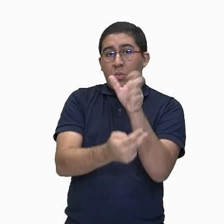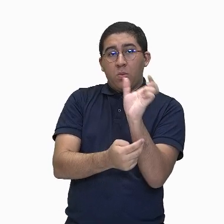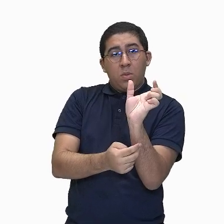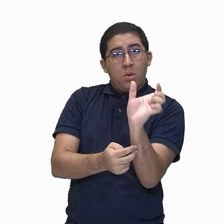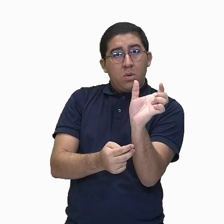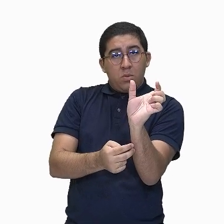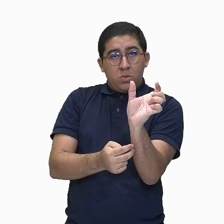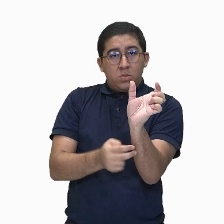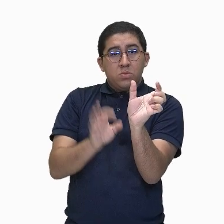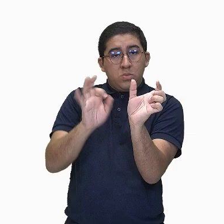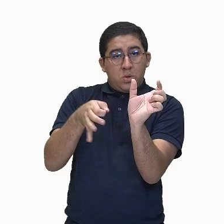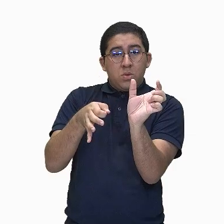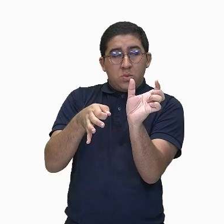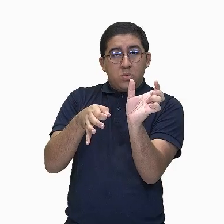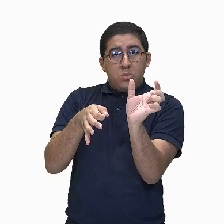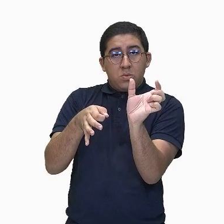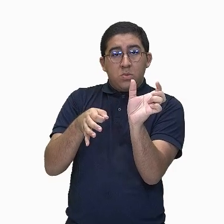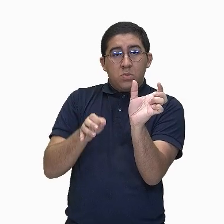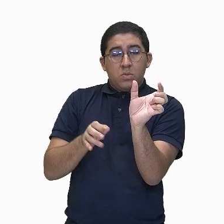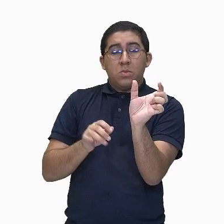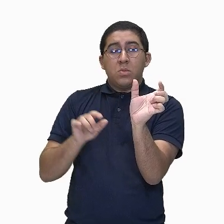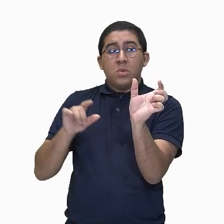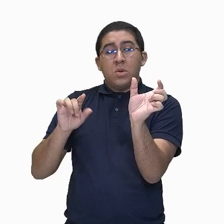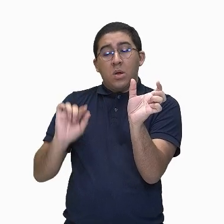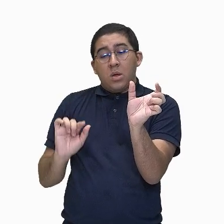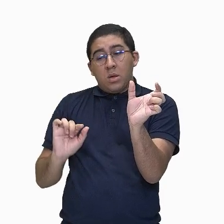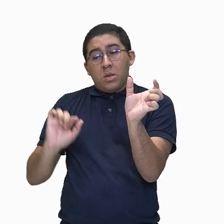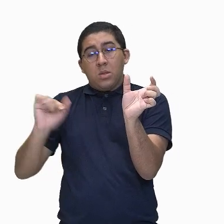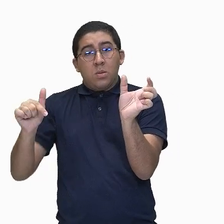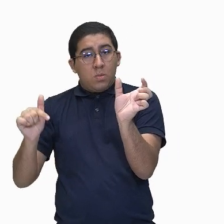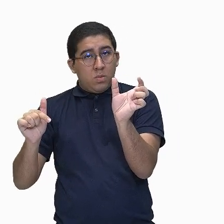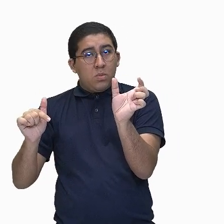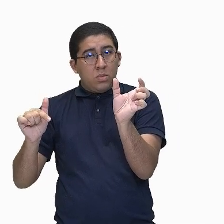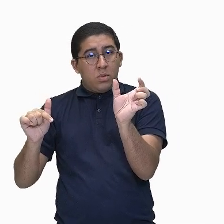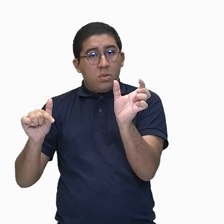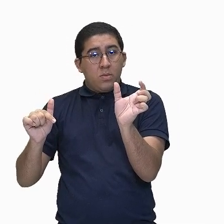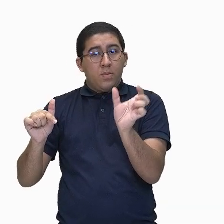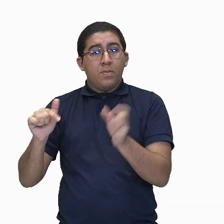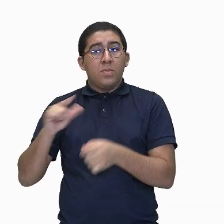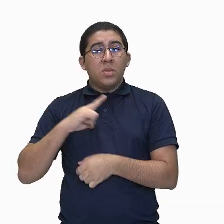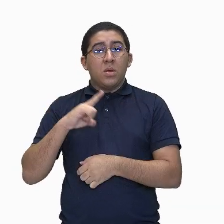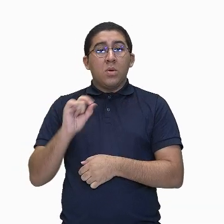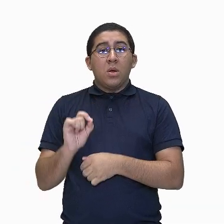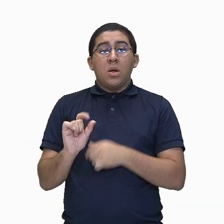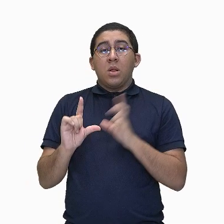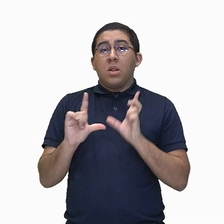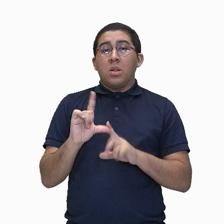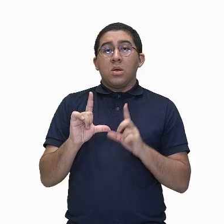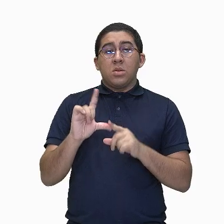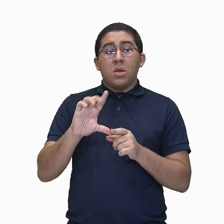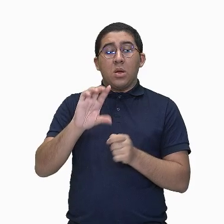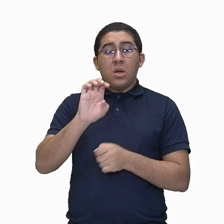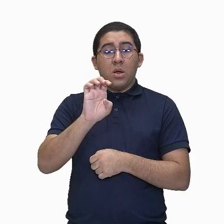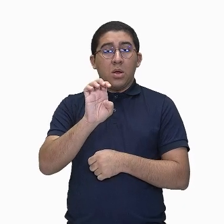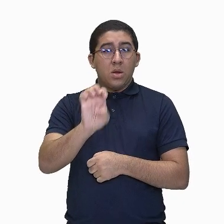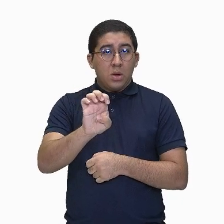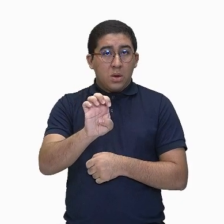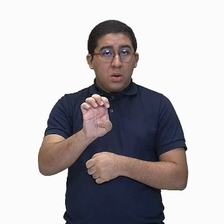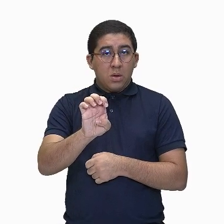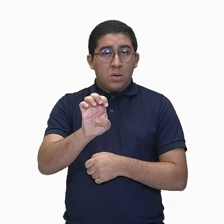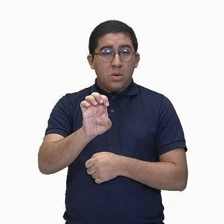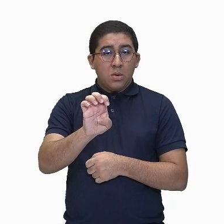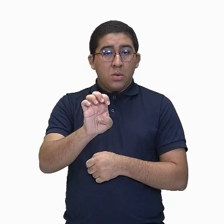estudo intenso aí de Maria. Além disso, quando você acrescenta a conjunção e,